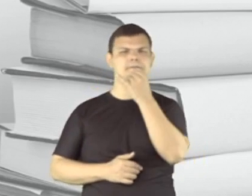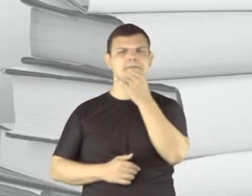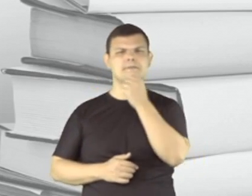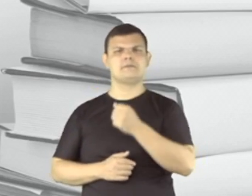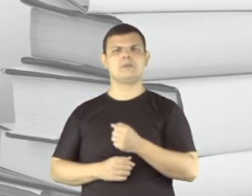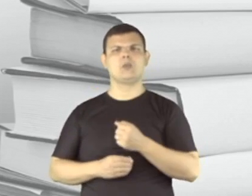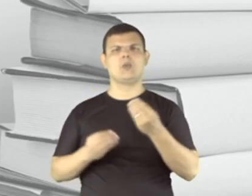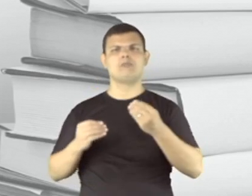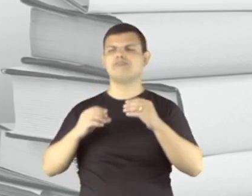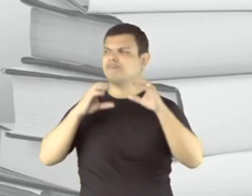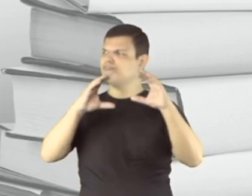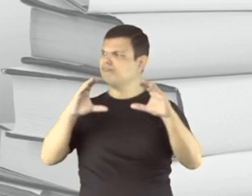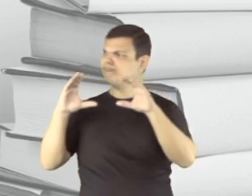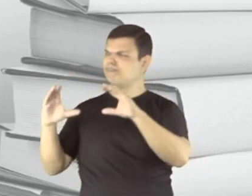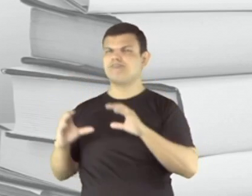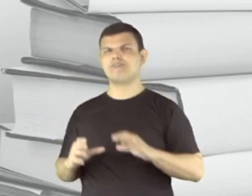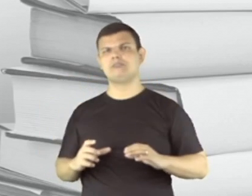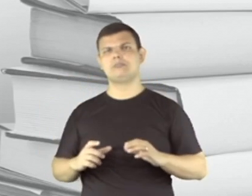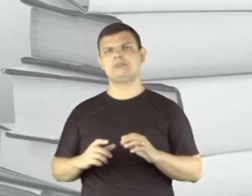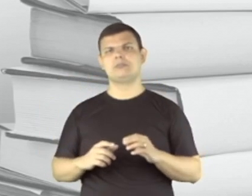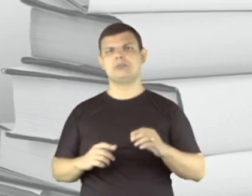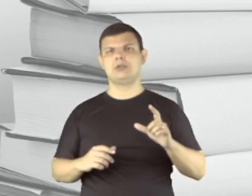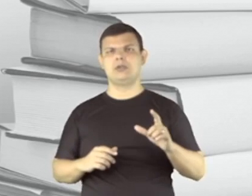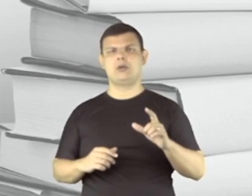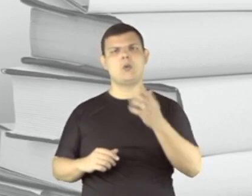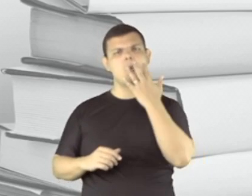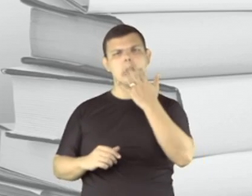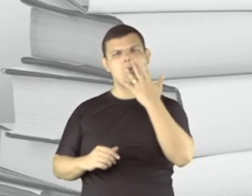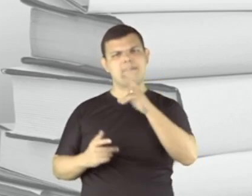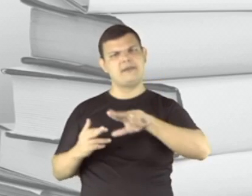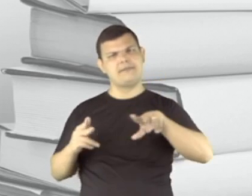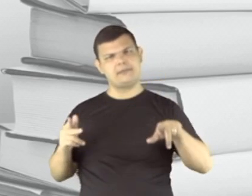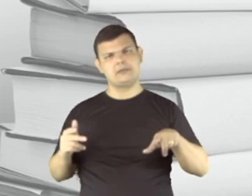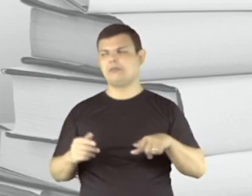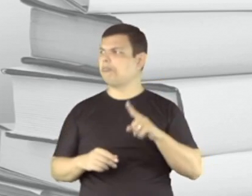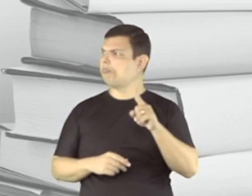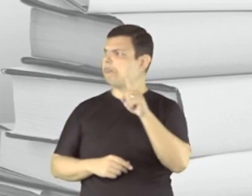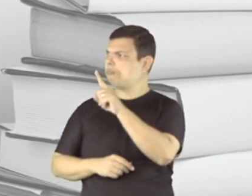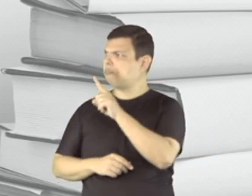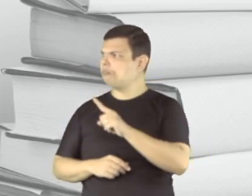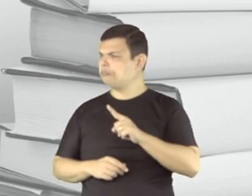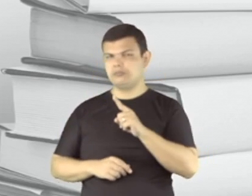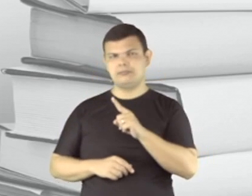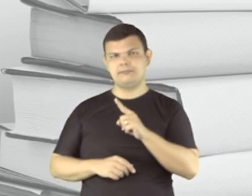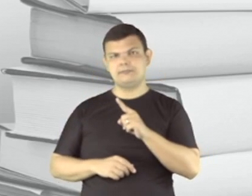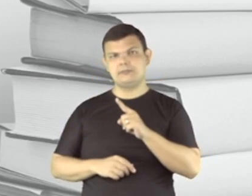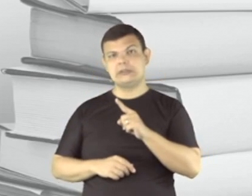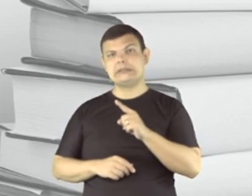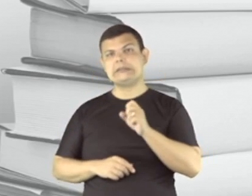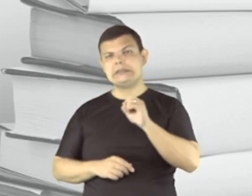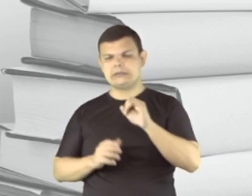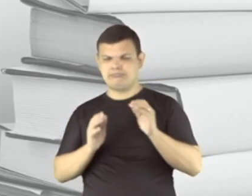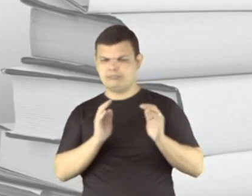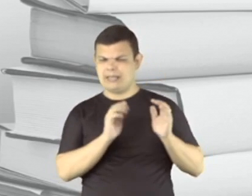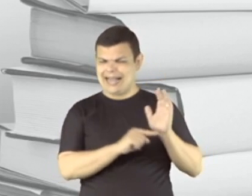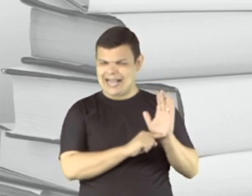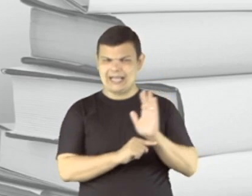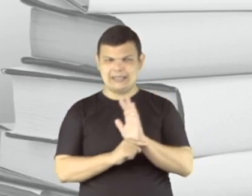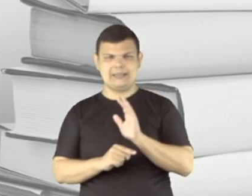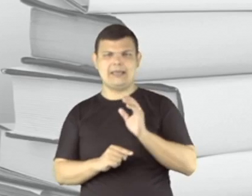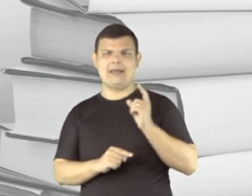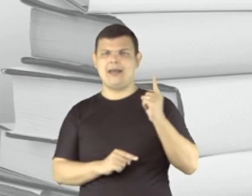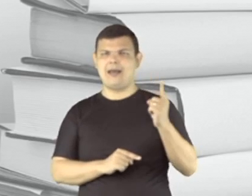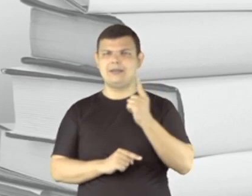como é que fica aqui? Aqui eu tenho um espaço, aqui eu tenho outro, aqui eu tenho mais um, aqui eu tenho outro, aqui. Se eu quiser calcular